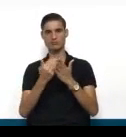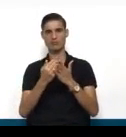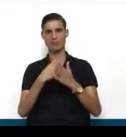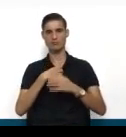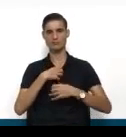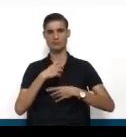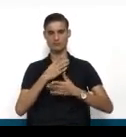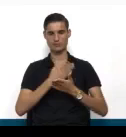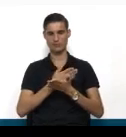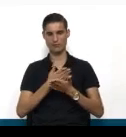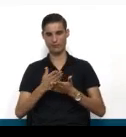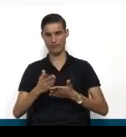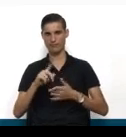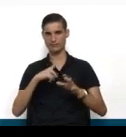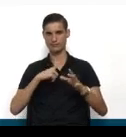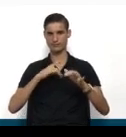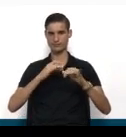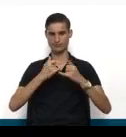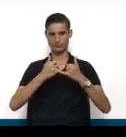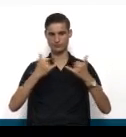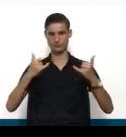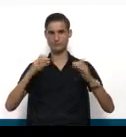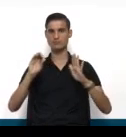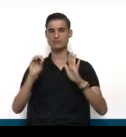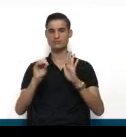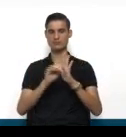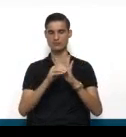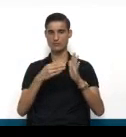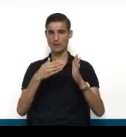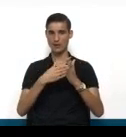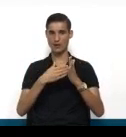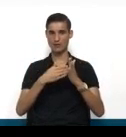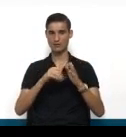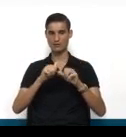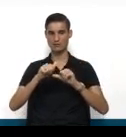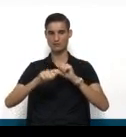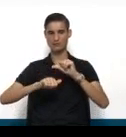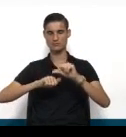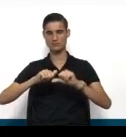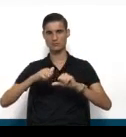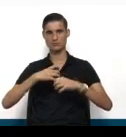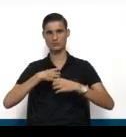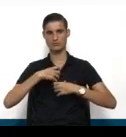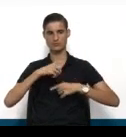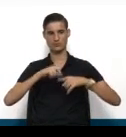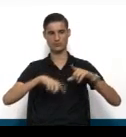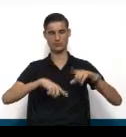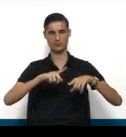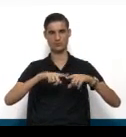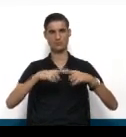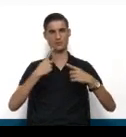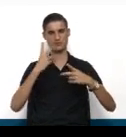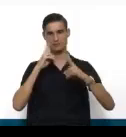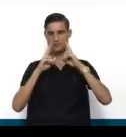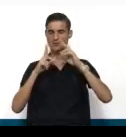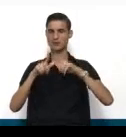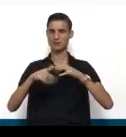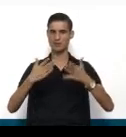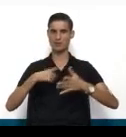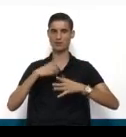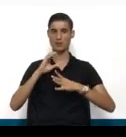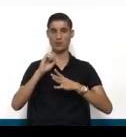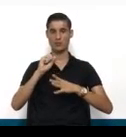é a condição inicial, que a corda está aplicada até ficar neste formato da função, só que agora nós vamos trabalhar com a